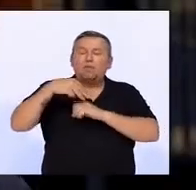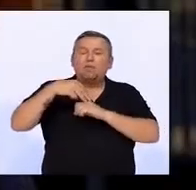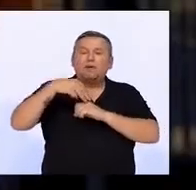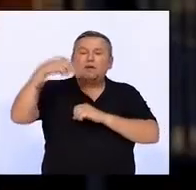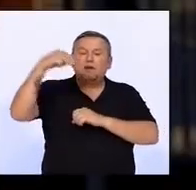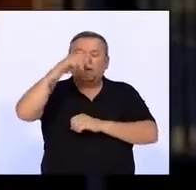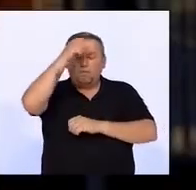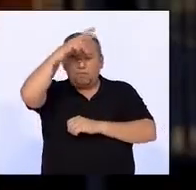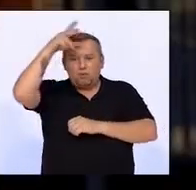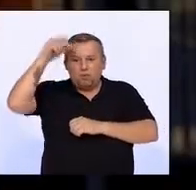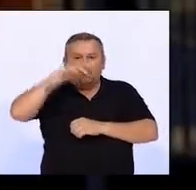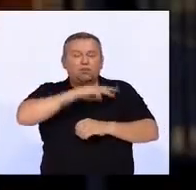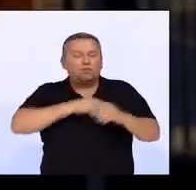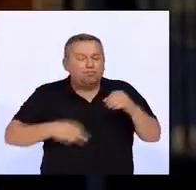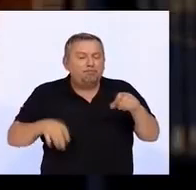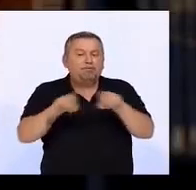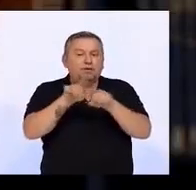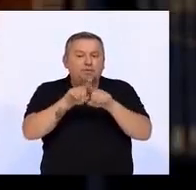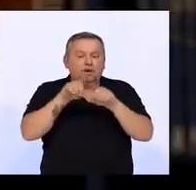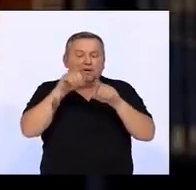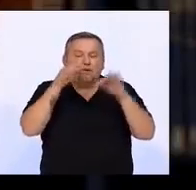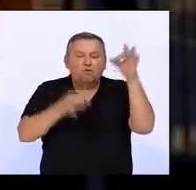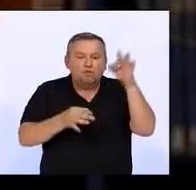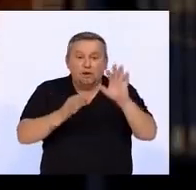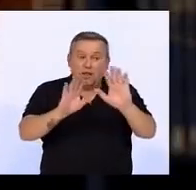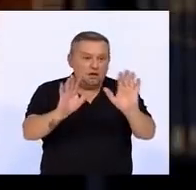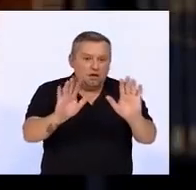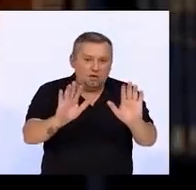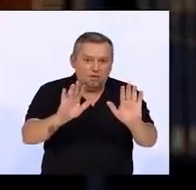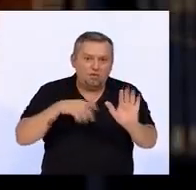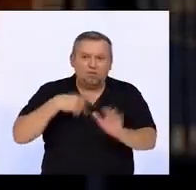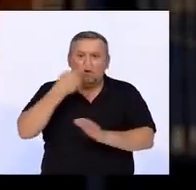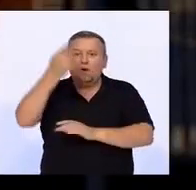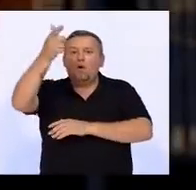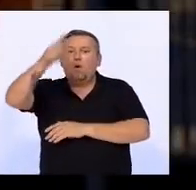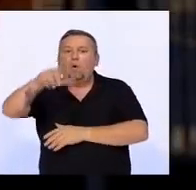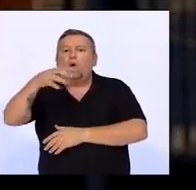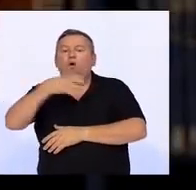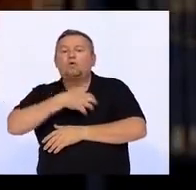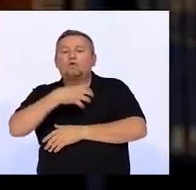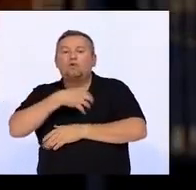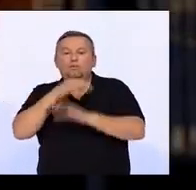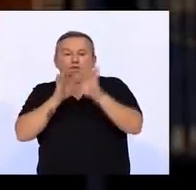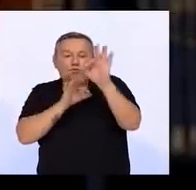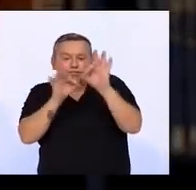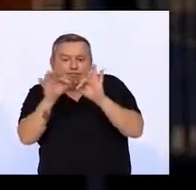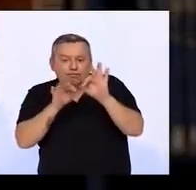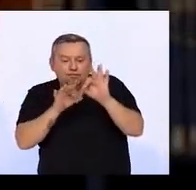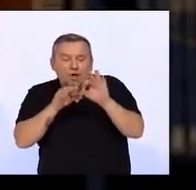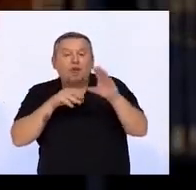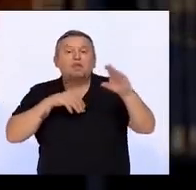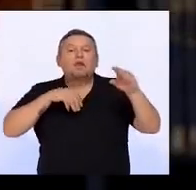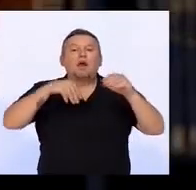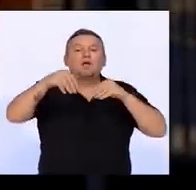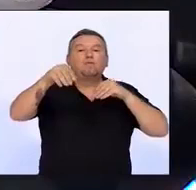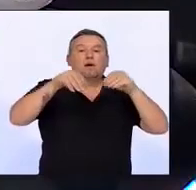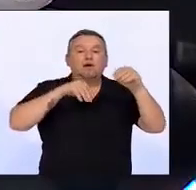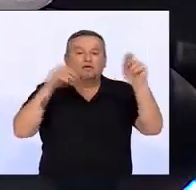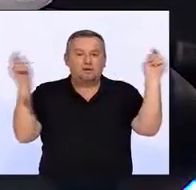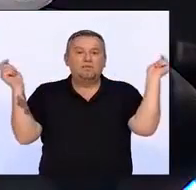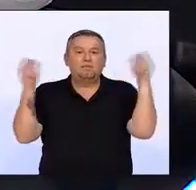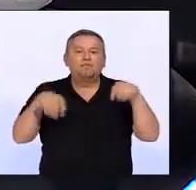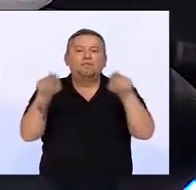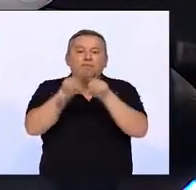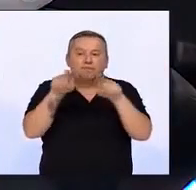Polícia Federal, do Poder Judiciário. Não, eu estou falando em outro tipo de articulação transparente e capacidade